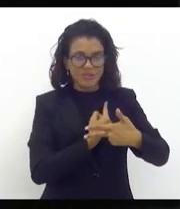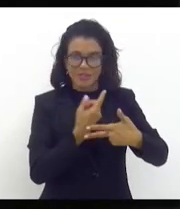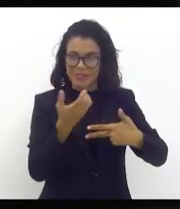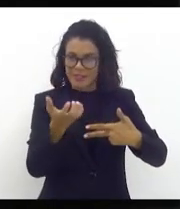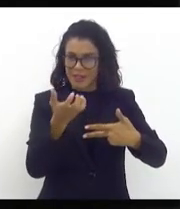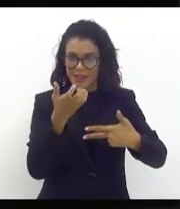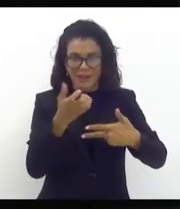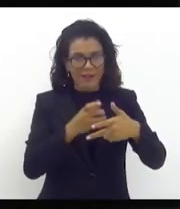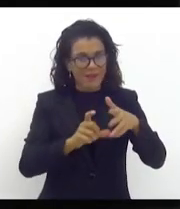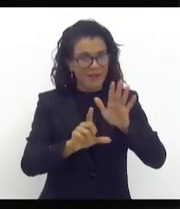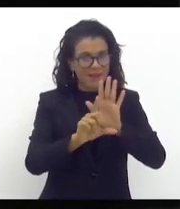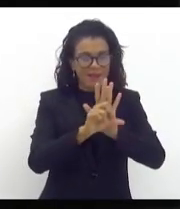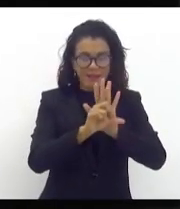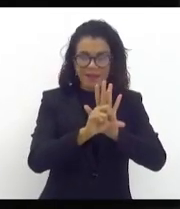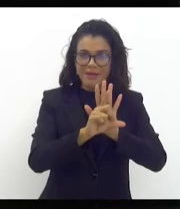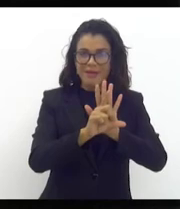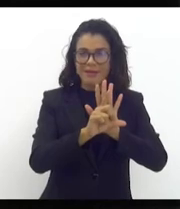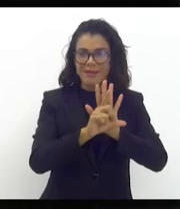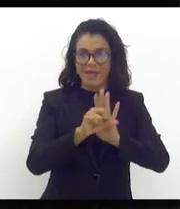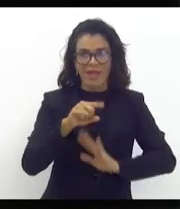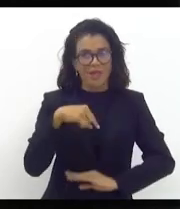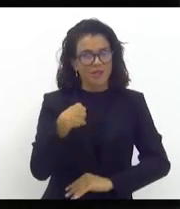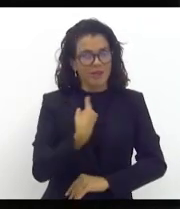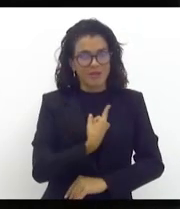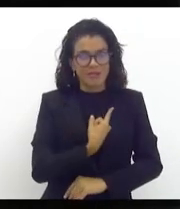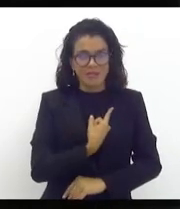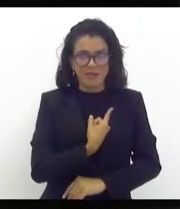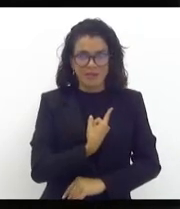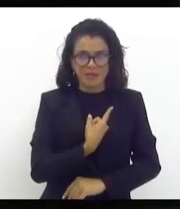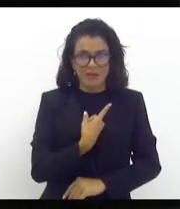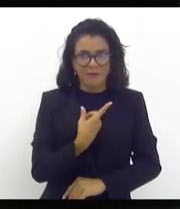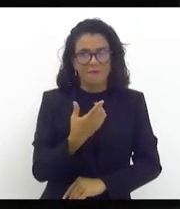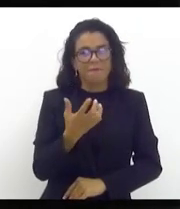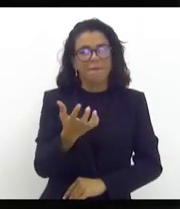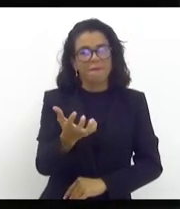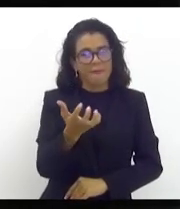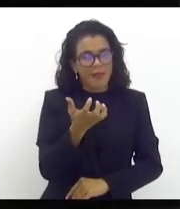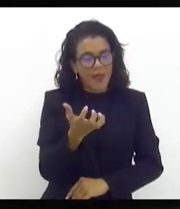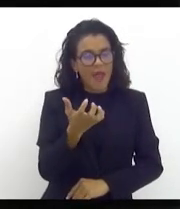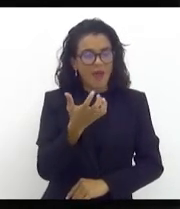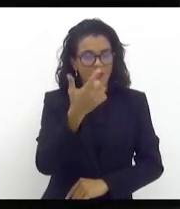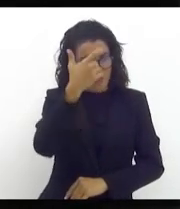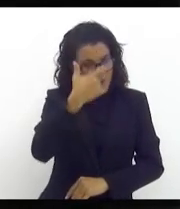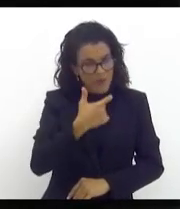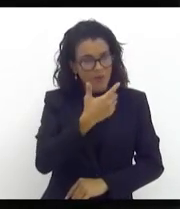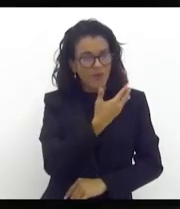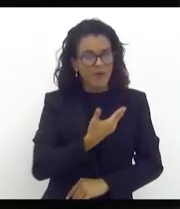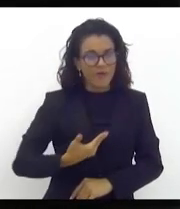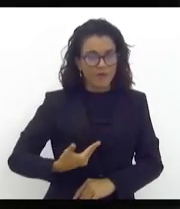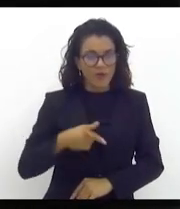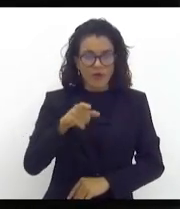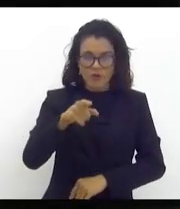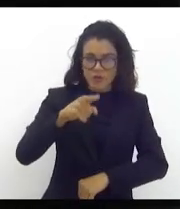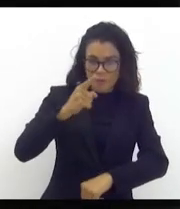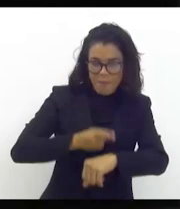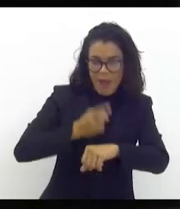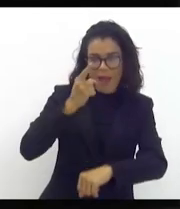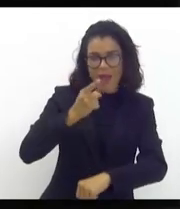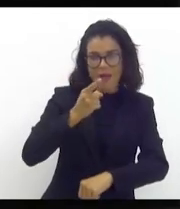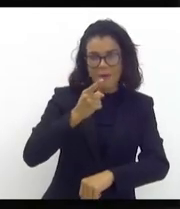lei, de dizer que a lei é nossa. Quero eu, governador, que o senhor, de